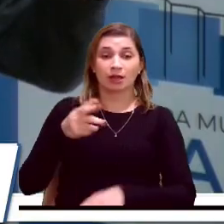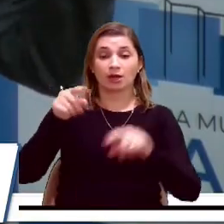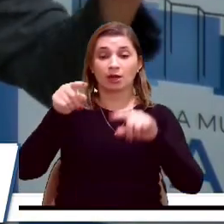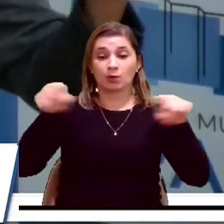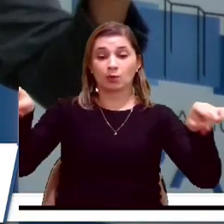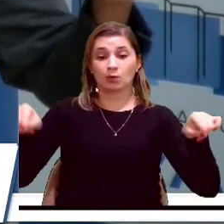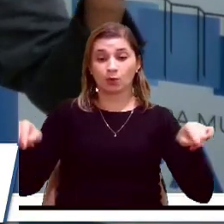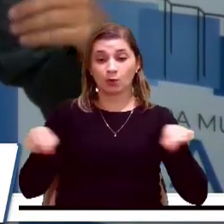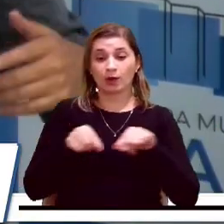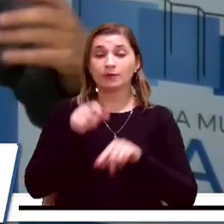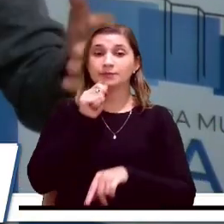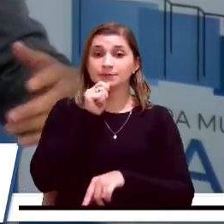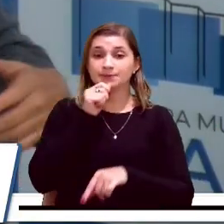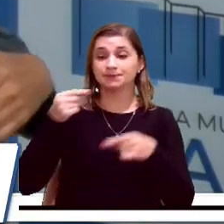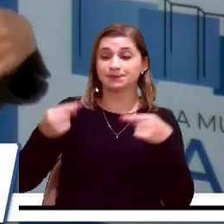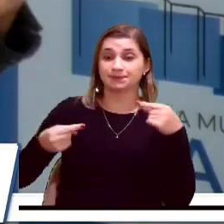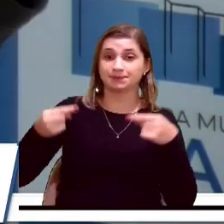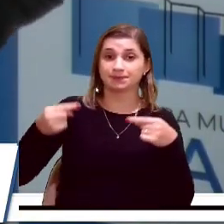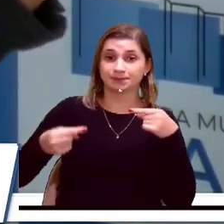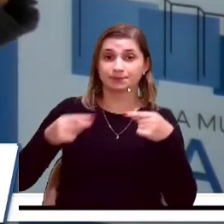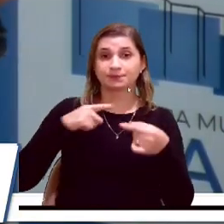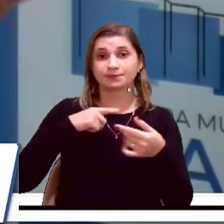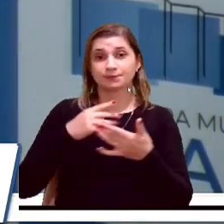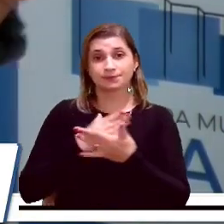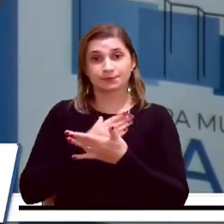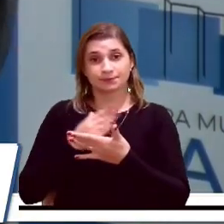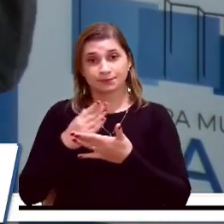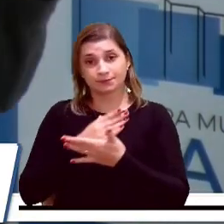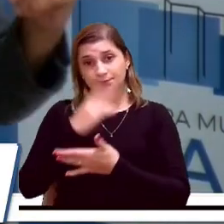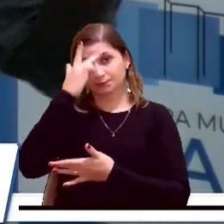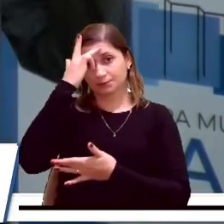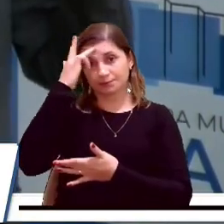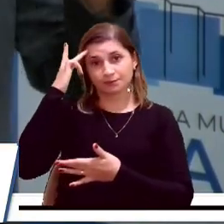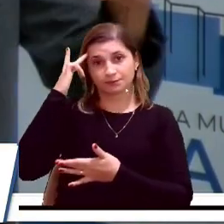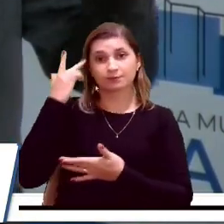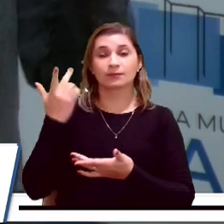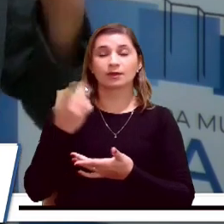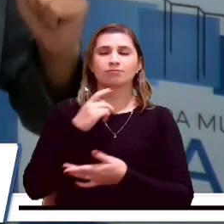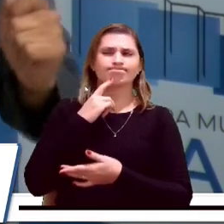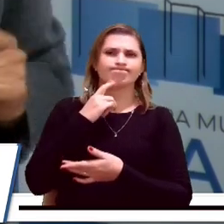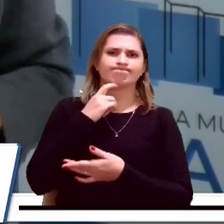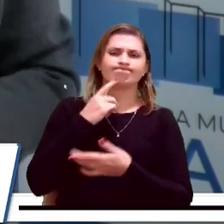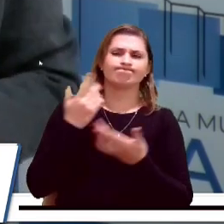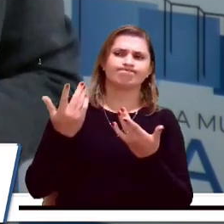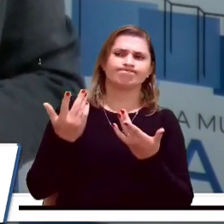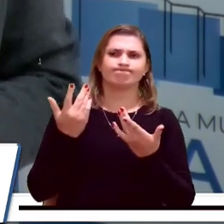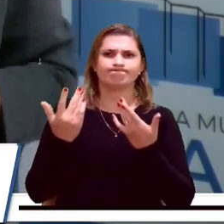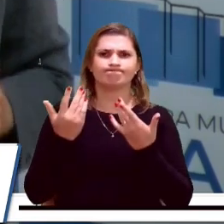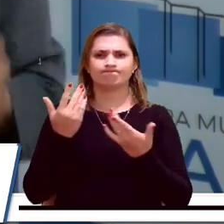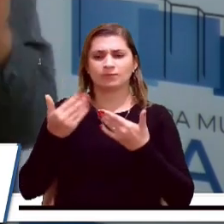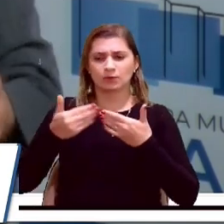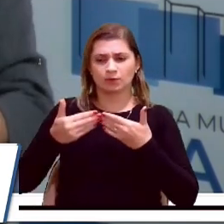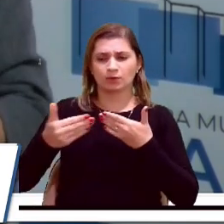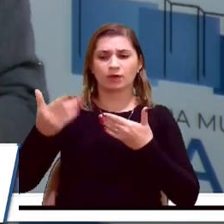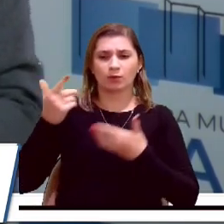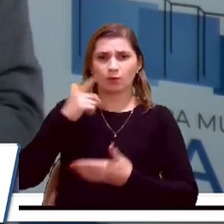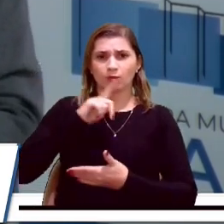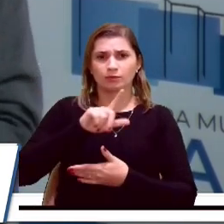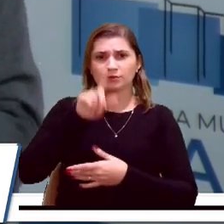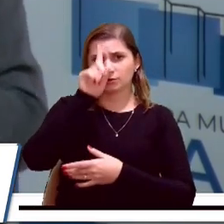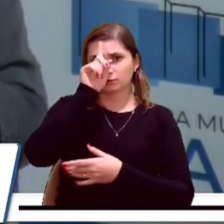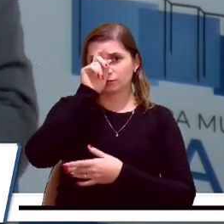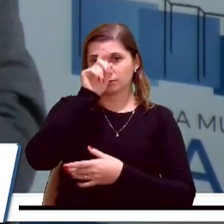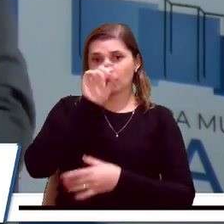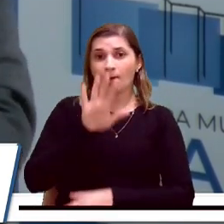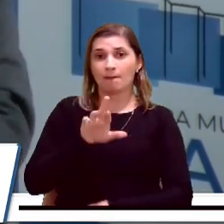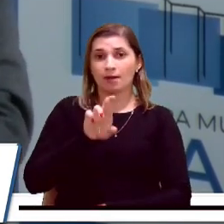e teve colaboradores, pessoas que até duvidavam que nasceria o hospital. Mas o Rodrigo Garcia